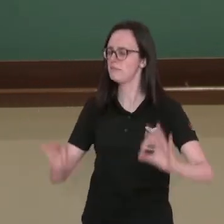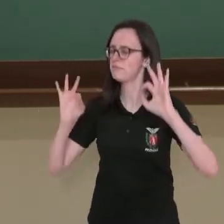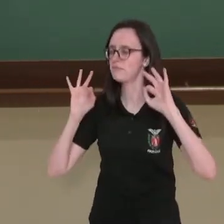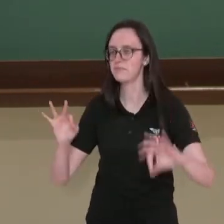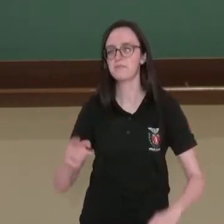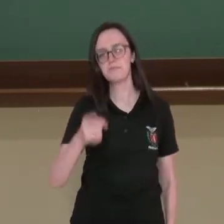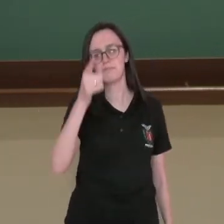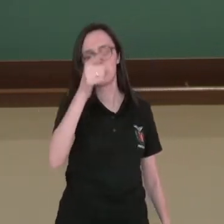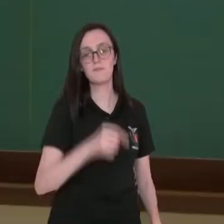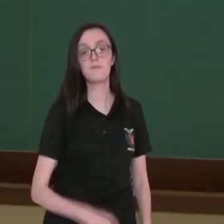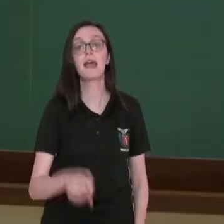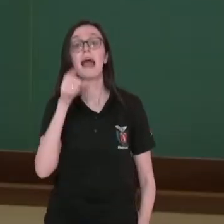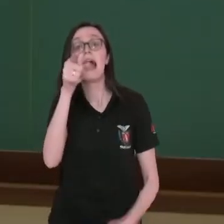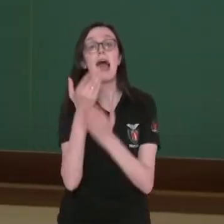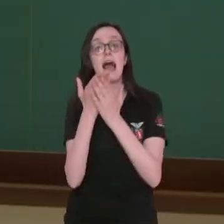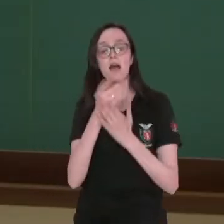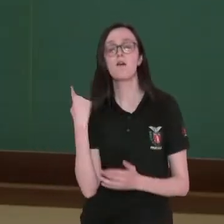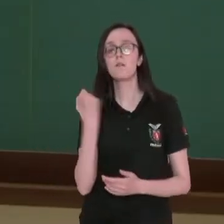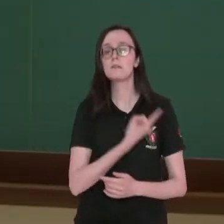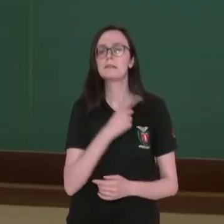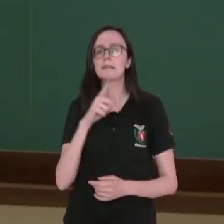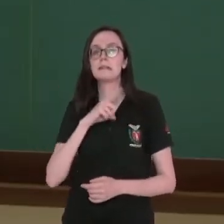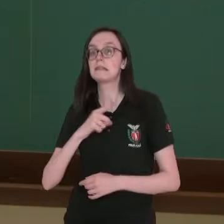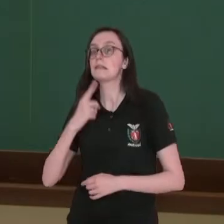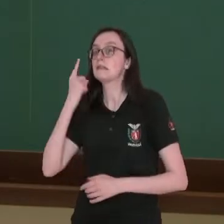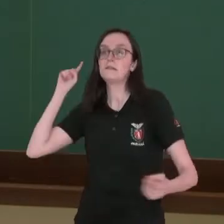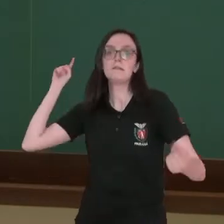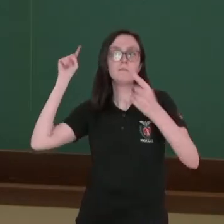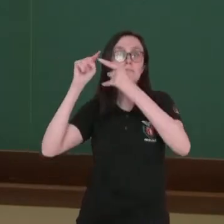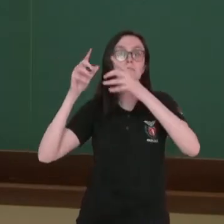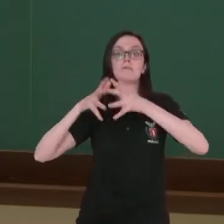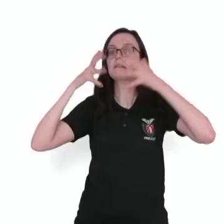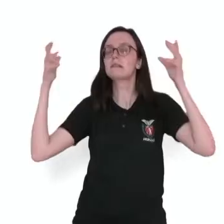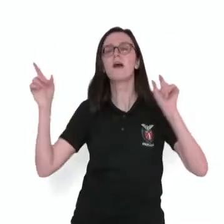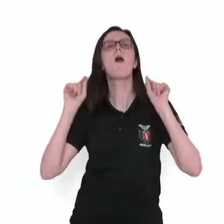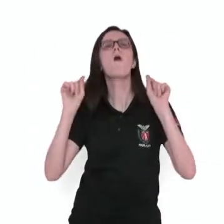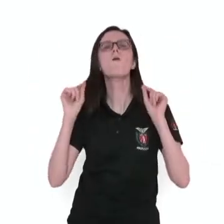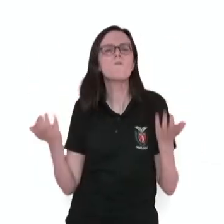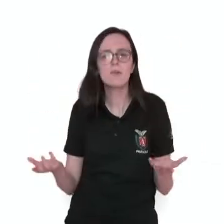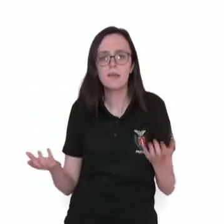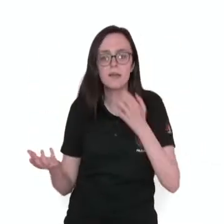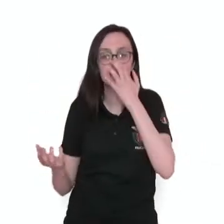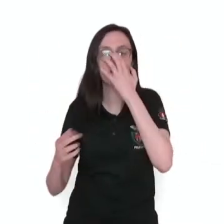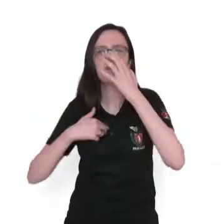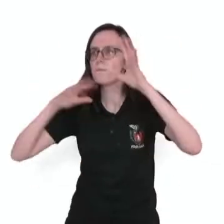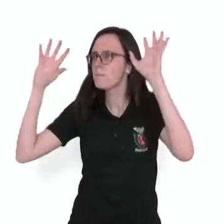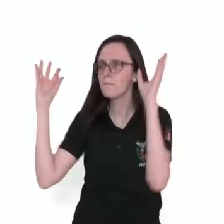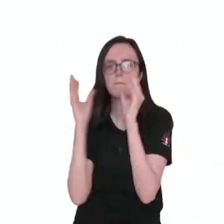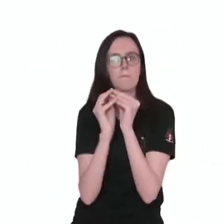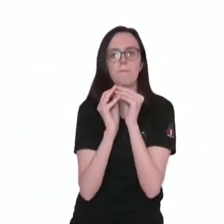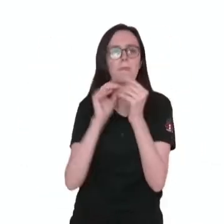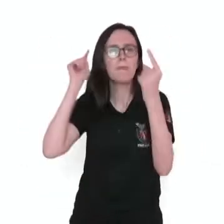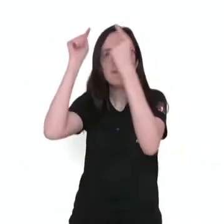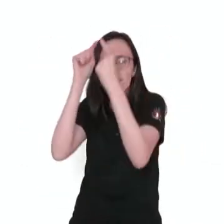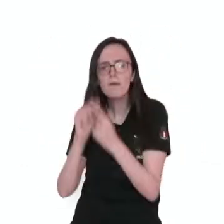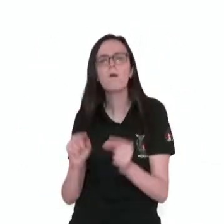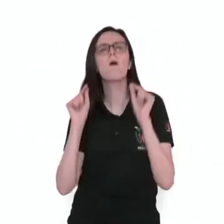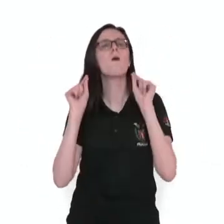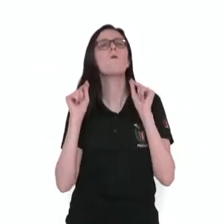você. Nesta aula, nós temos um grande objetivo, que é, pessoal, posso sintetizar todos esses